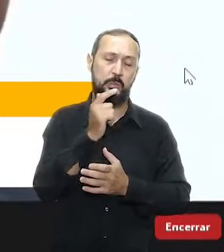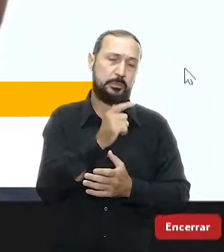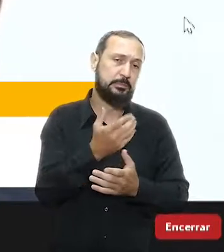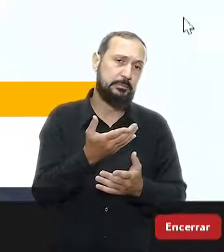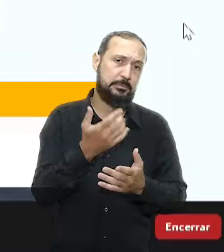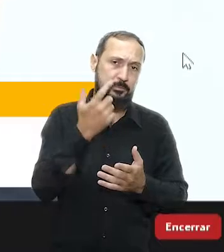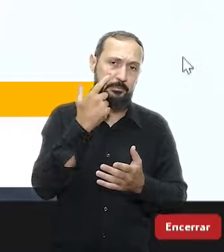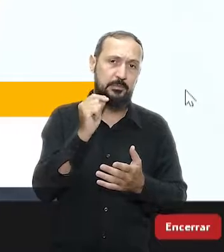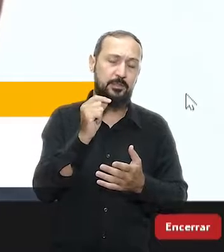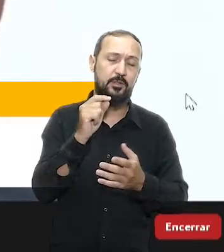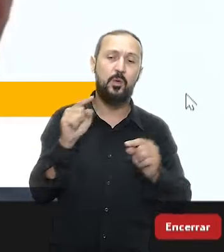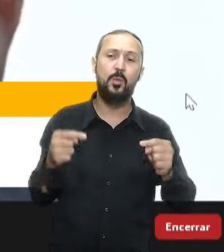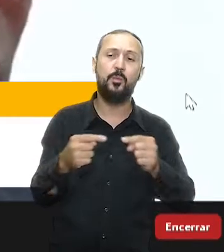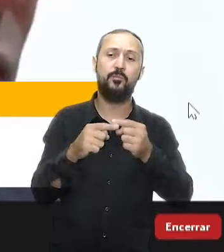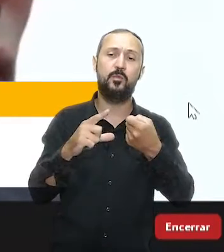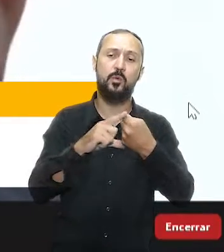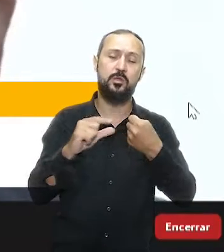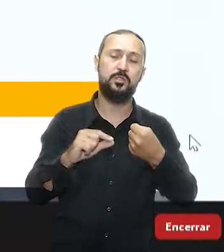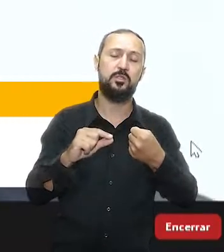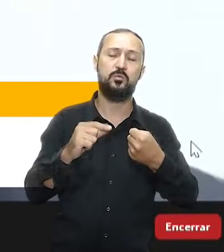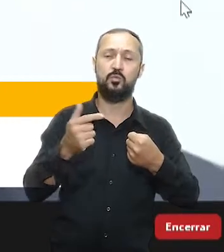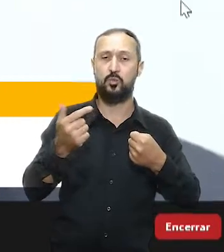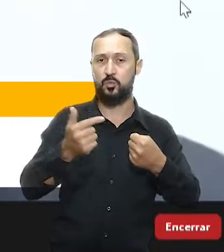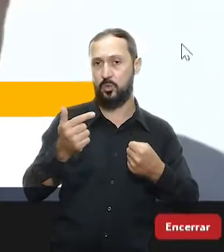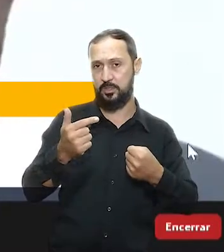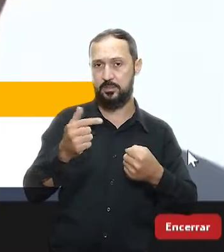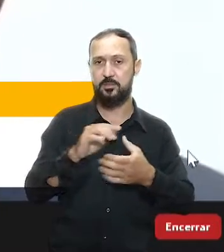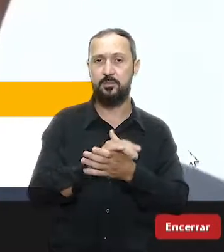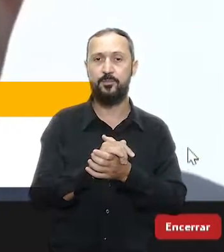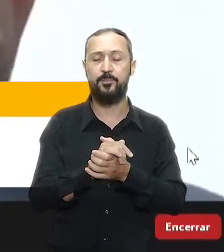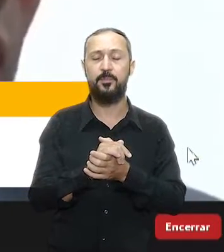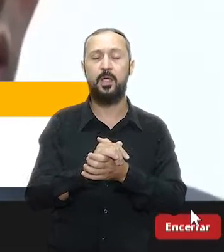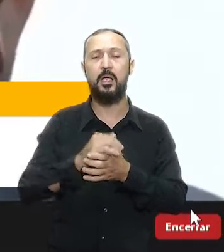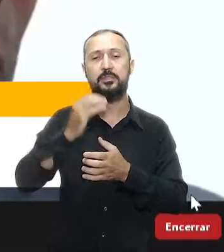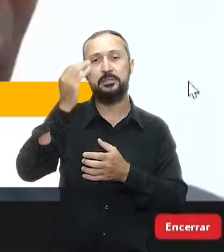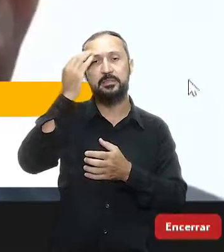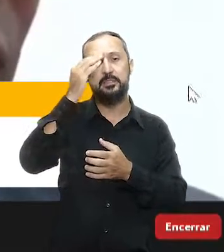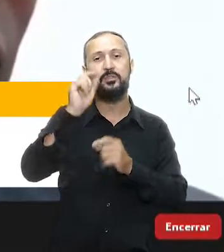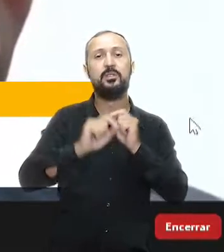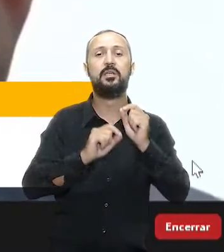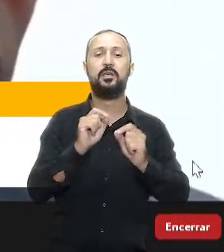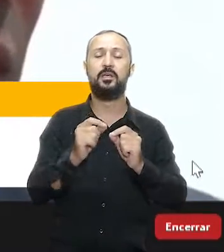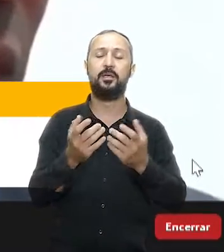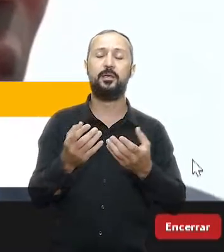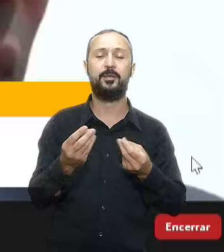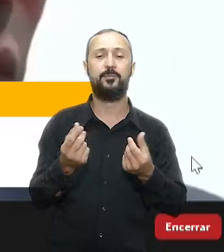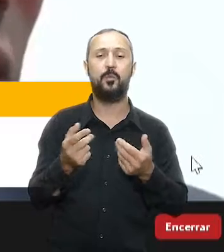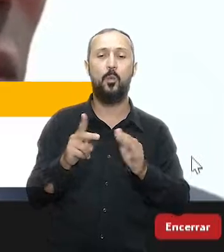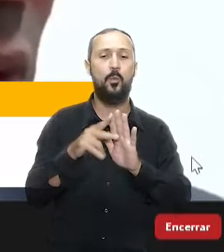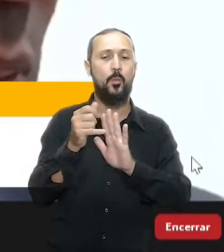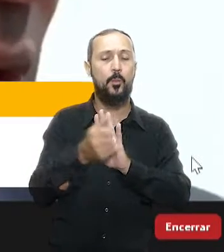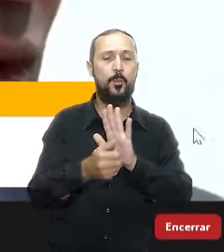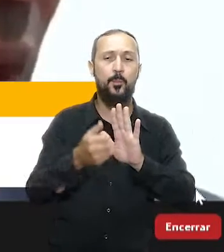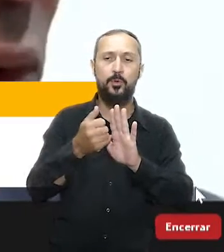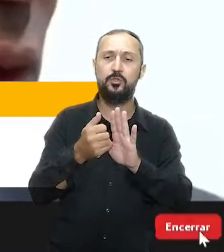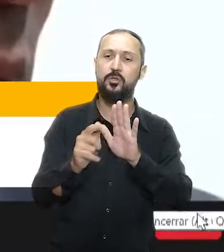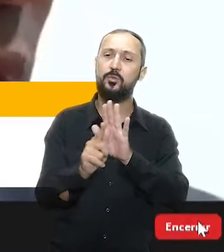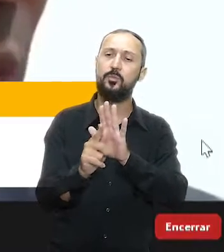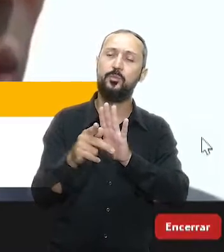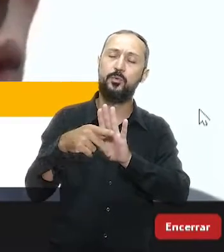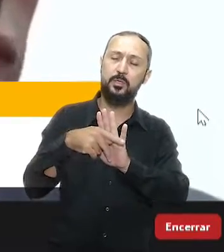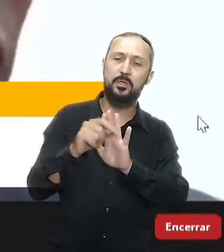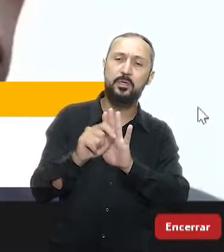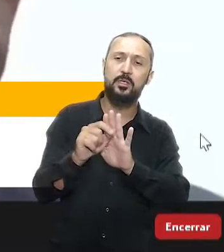missão e de acordo, senhor presidente, com o artigo 2º, compreende-se como